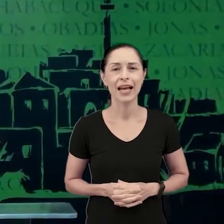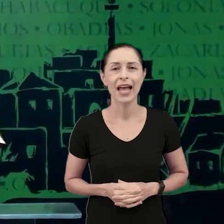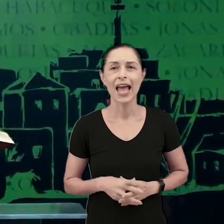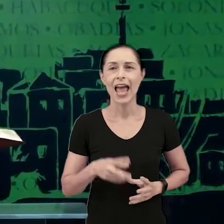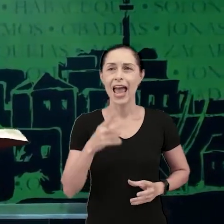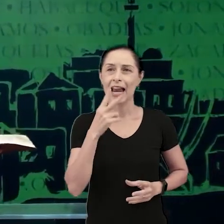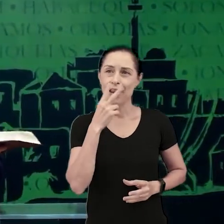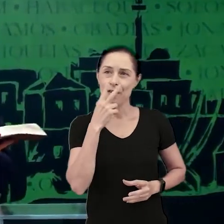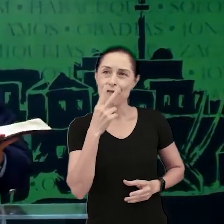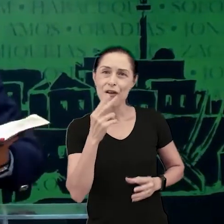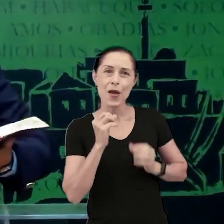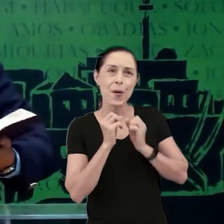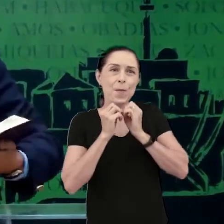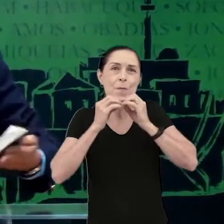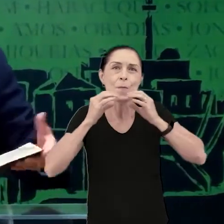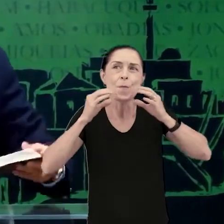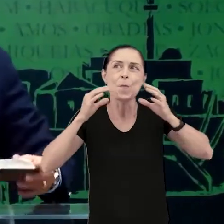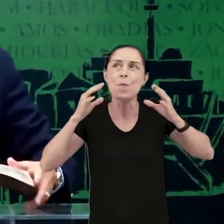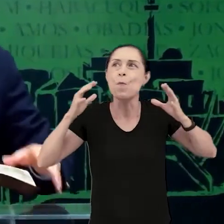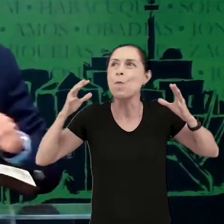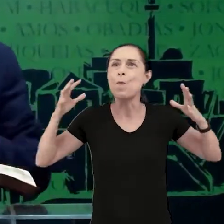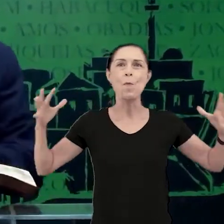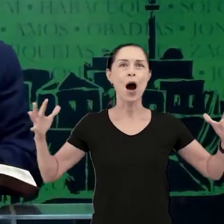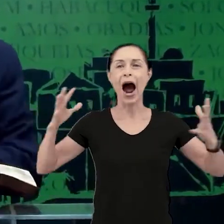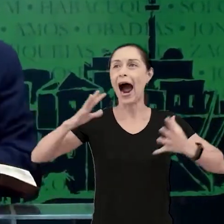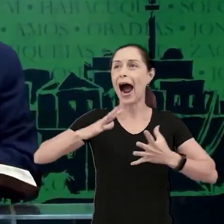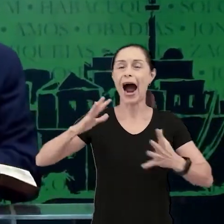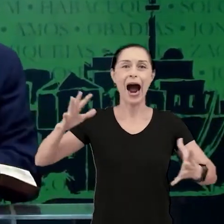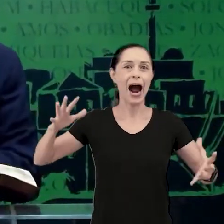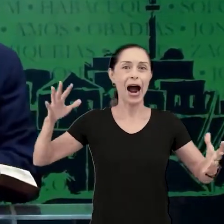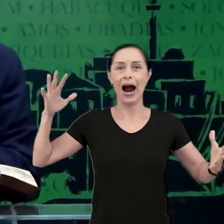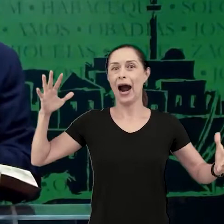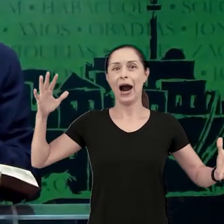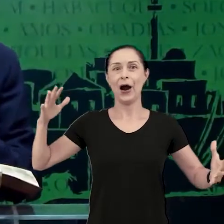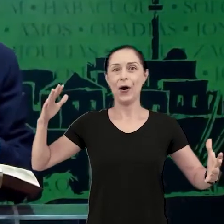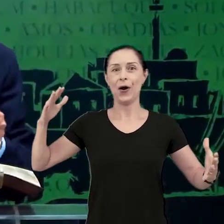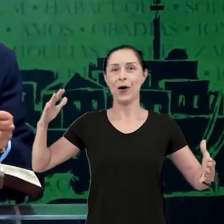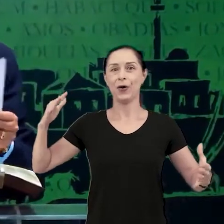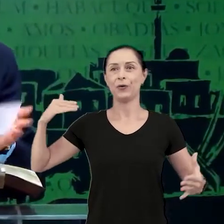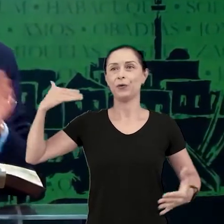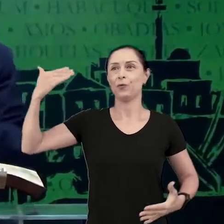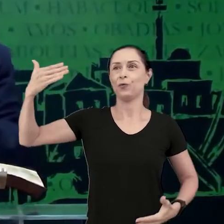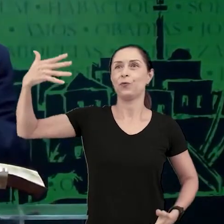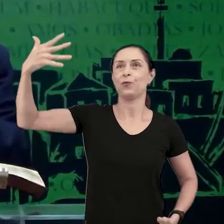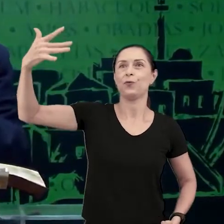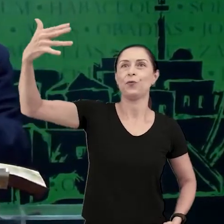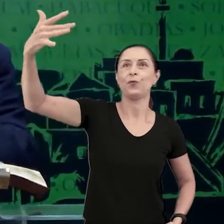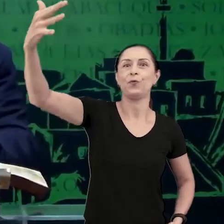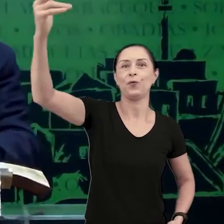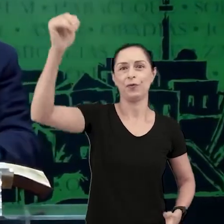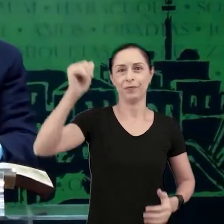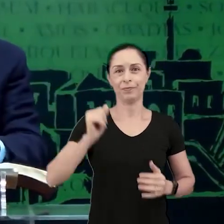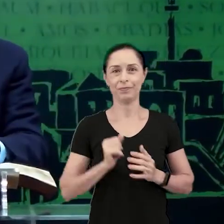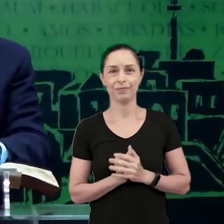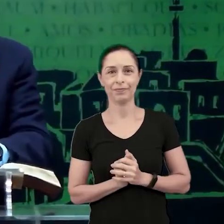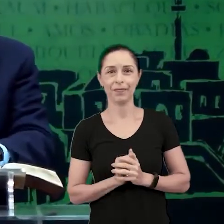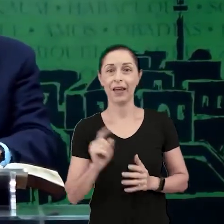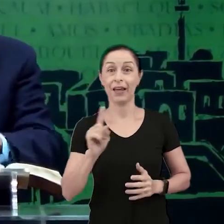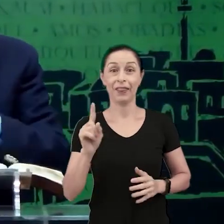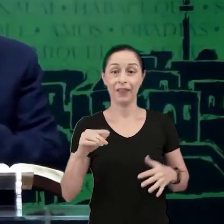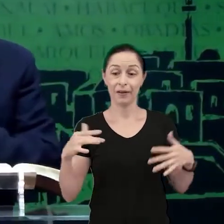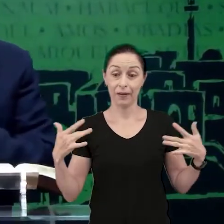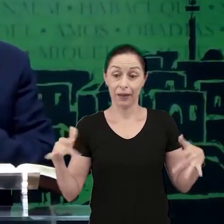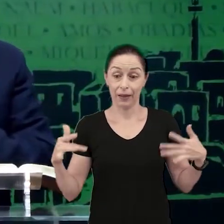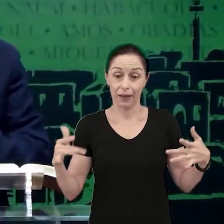bênção maior da igreja de Deus ao longo dos séculos, em vez de ficar desesperado com o